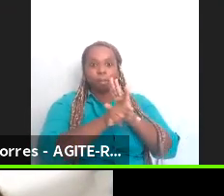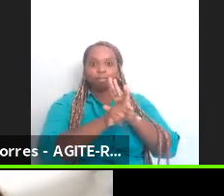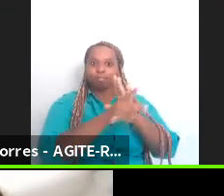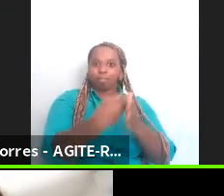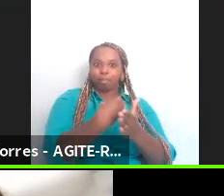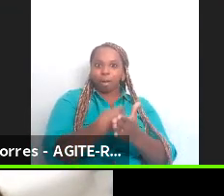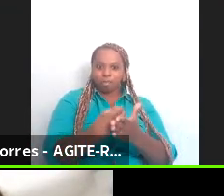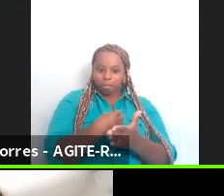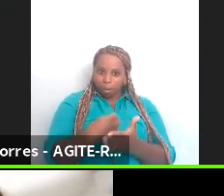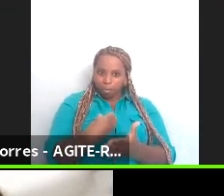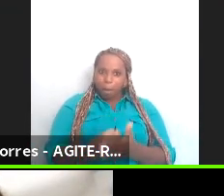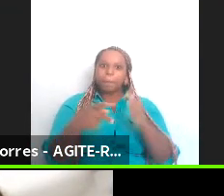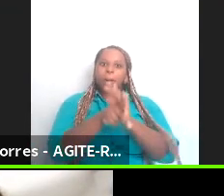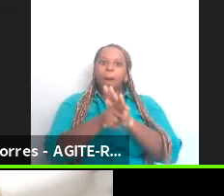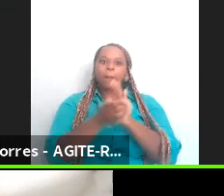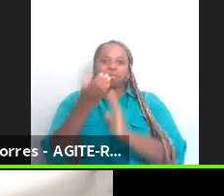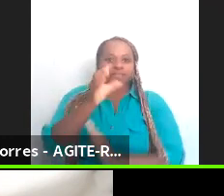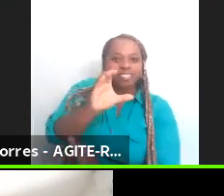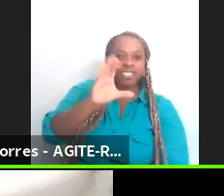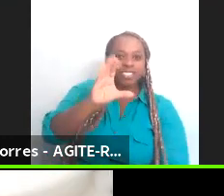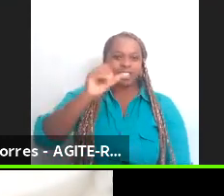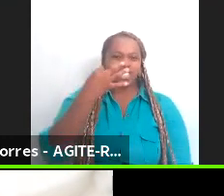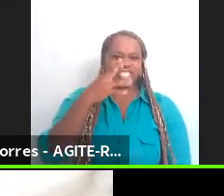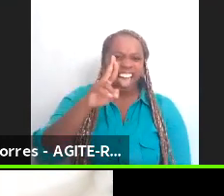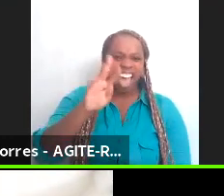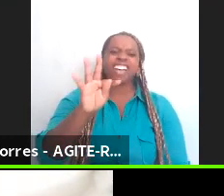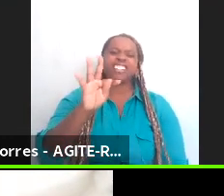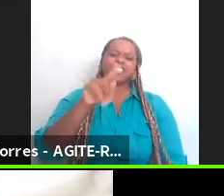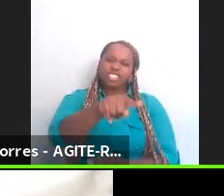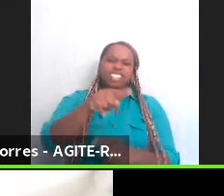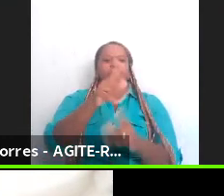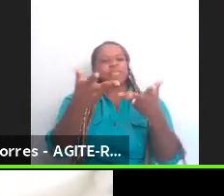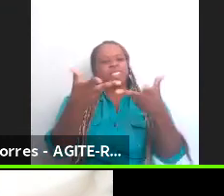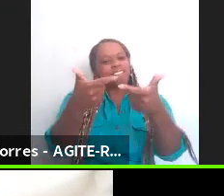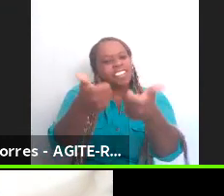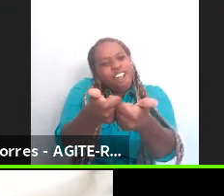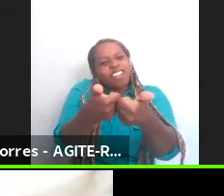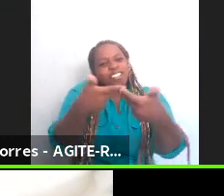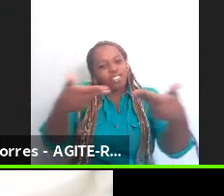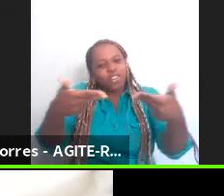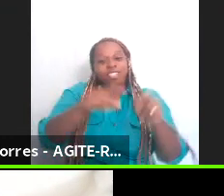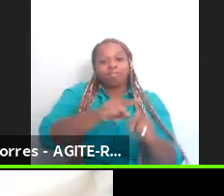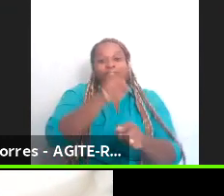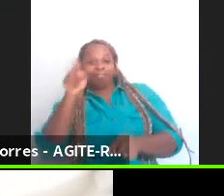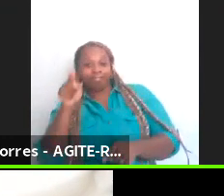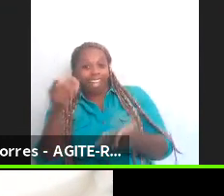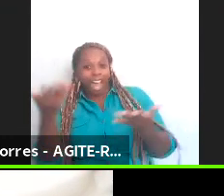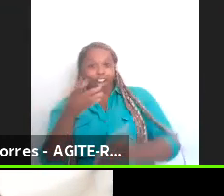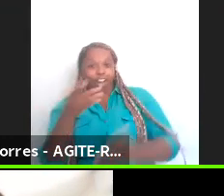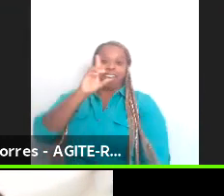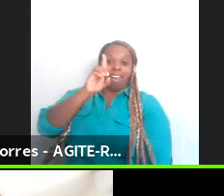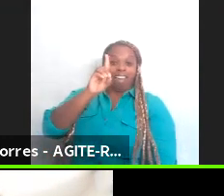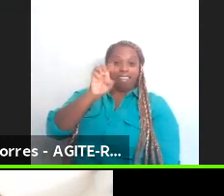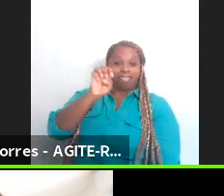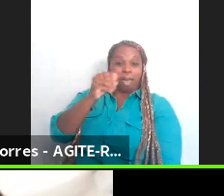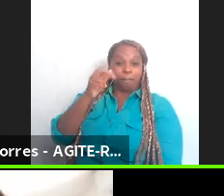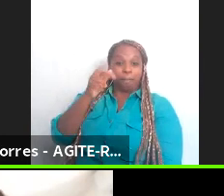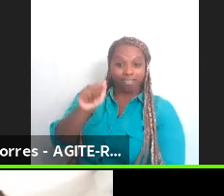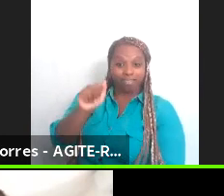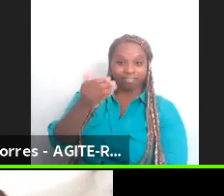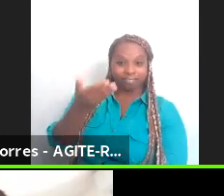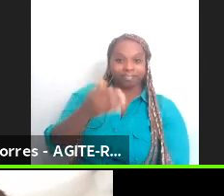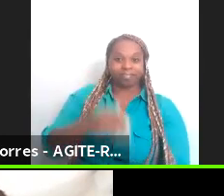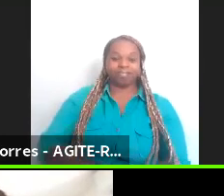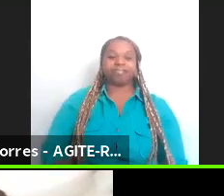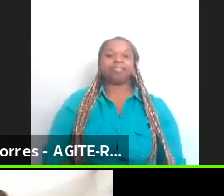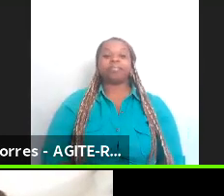de todo mundo dizendo que você é maravilhosa e tal, mas vamos passar para a Débora um pouquinho. Então, Débora,